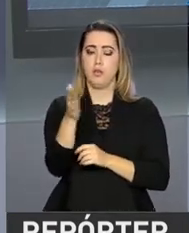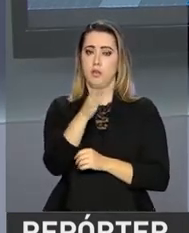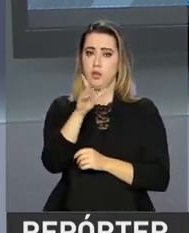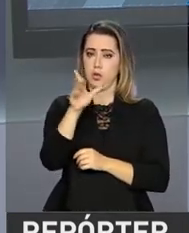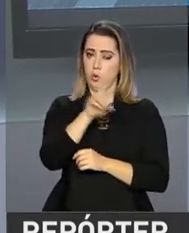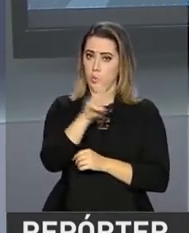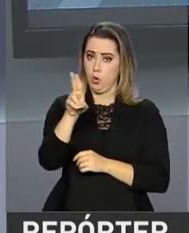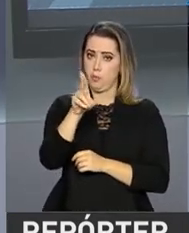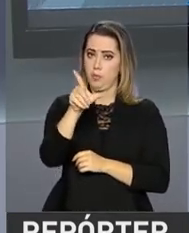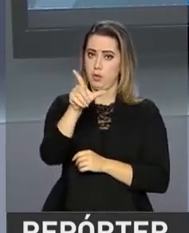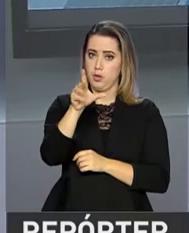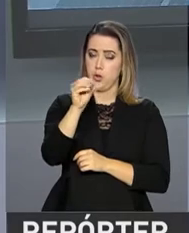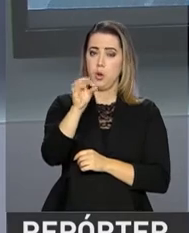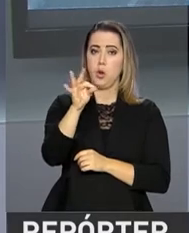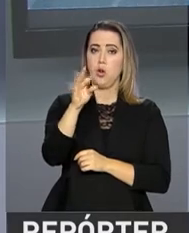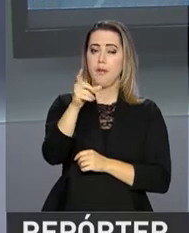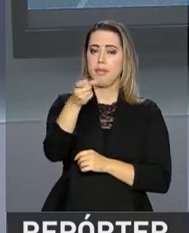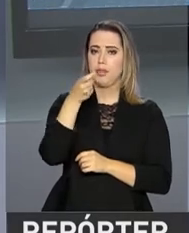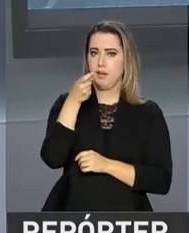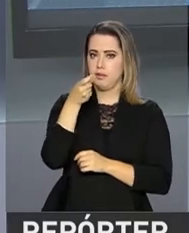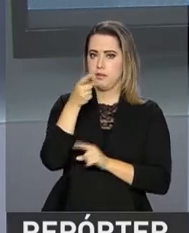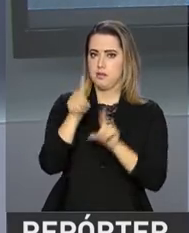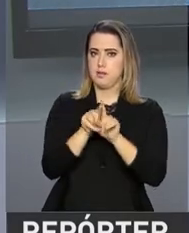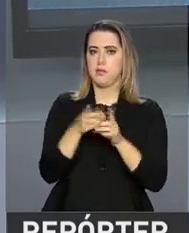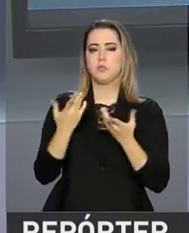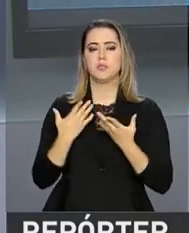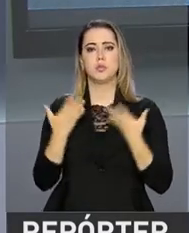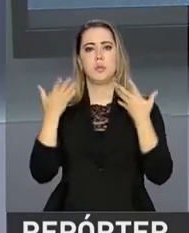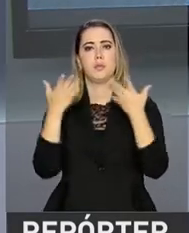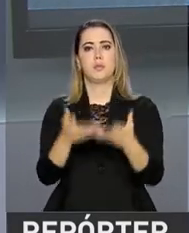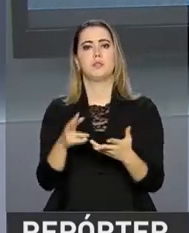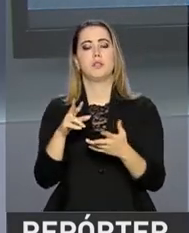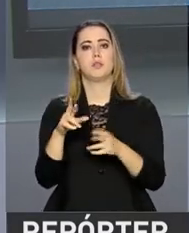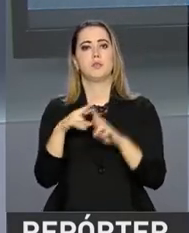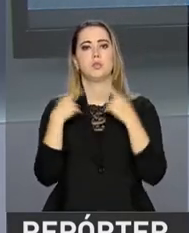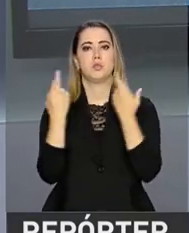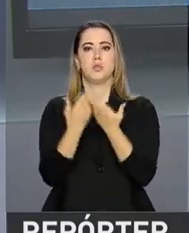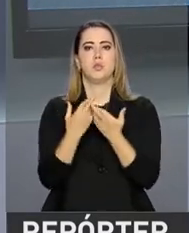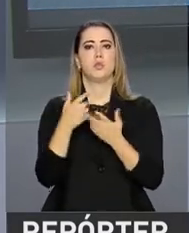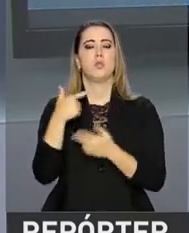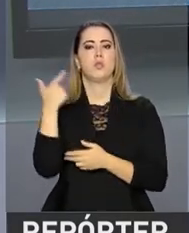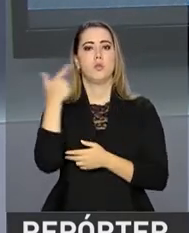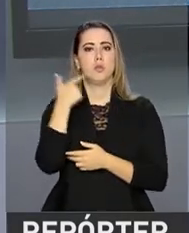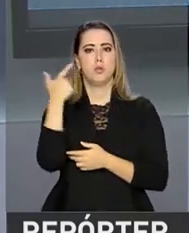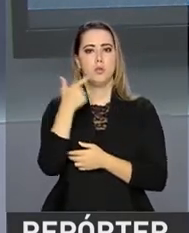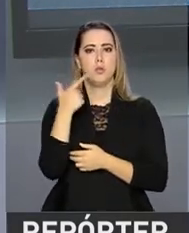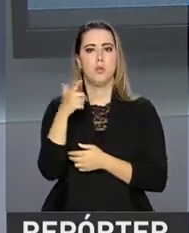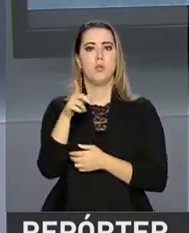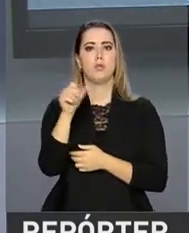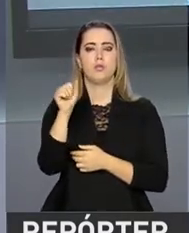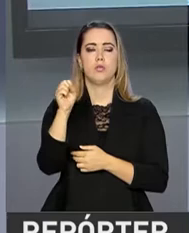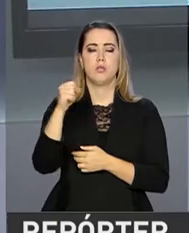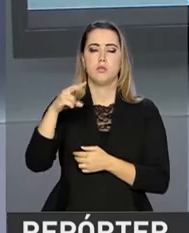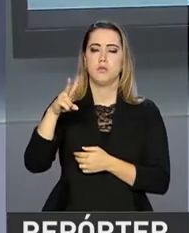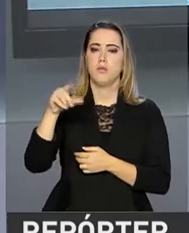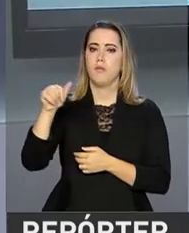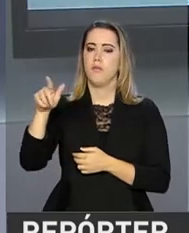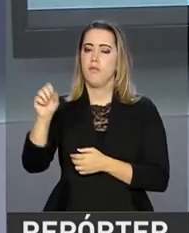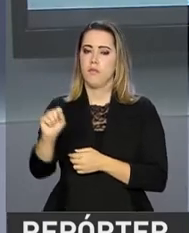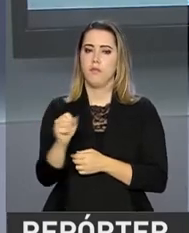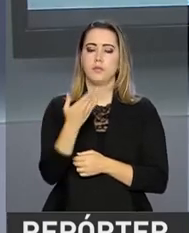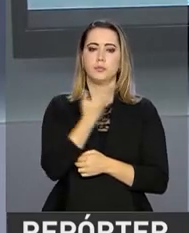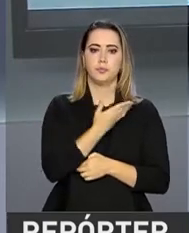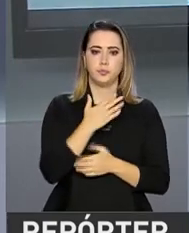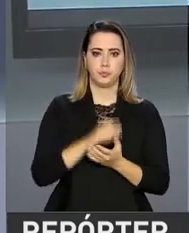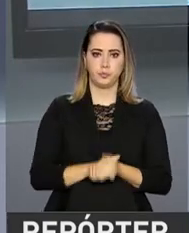representantes do governo brasileiro participam de reuniões em londres e las vegas o repórter paulo la sálvia tem os detalhes olá paulo